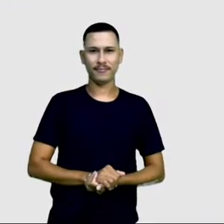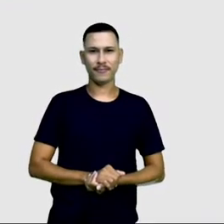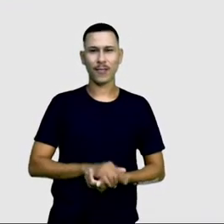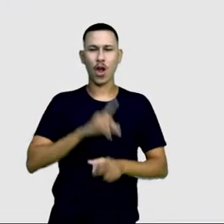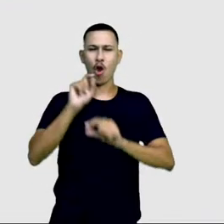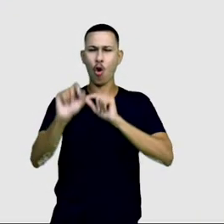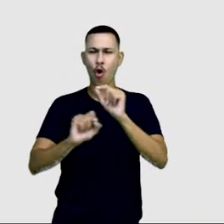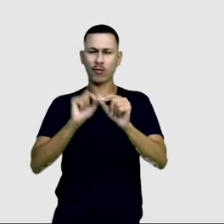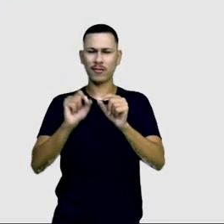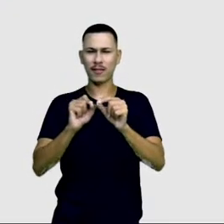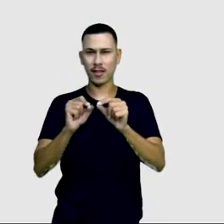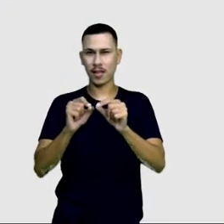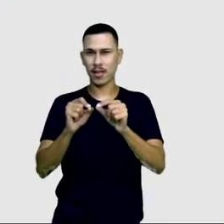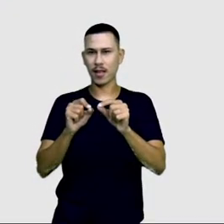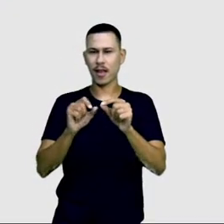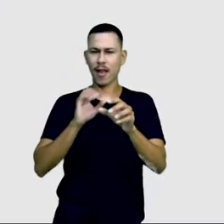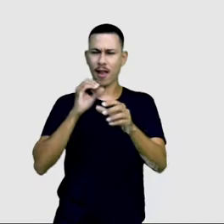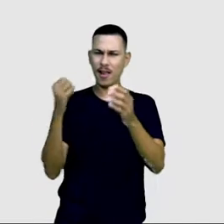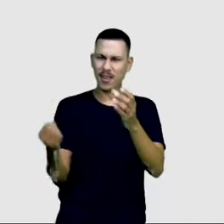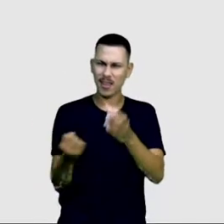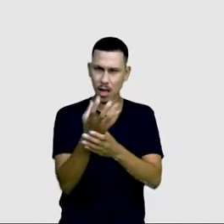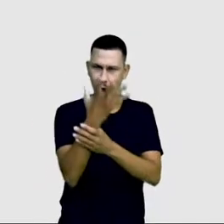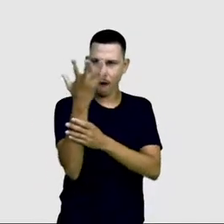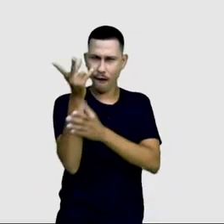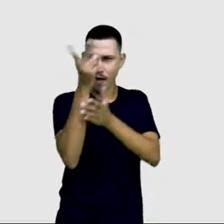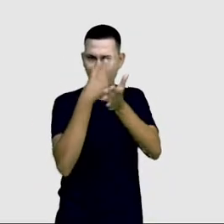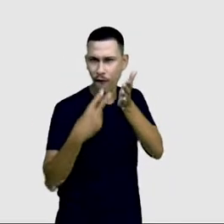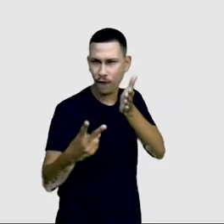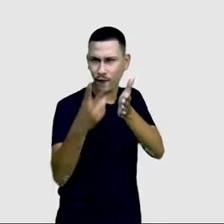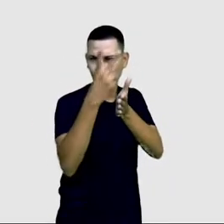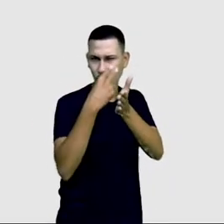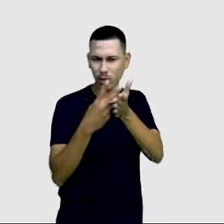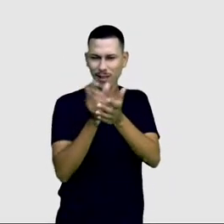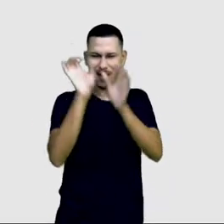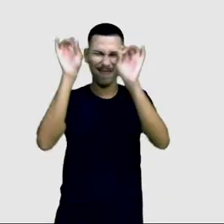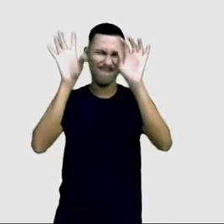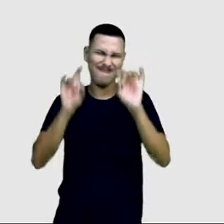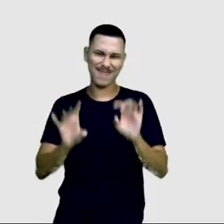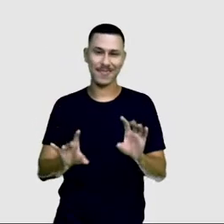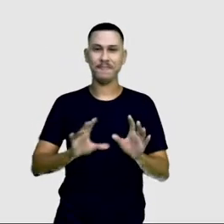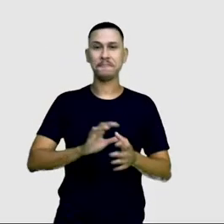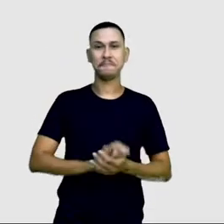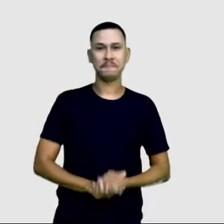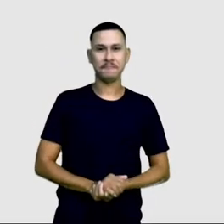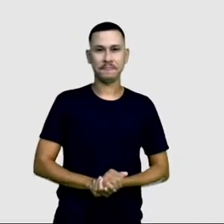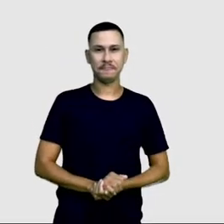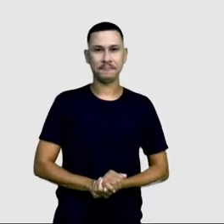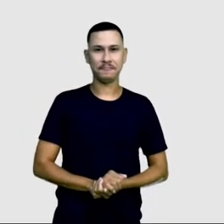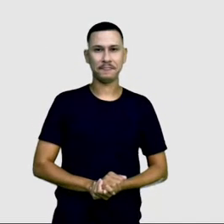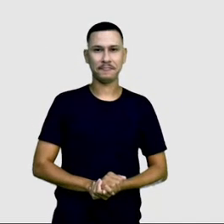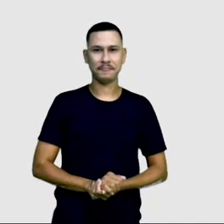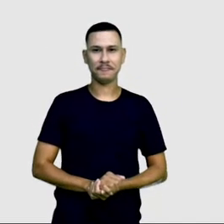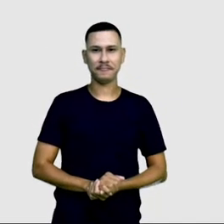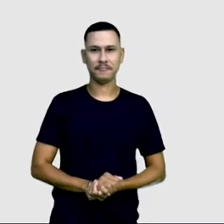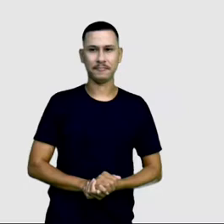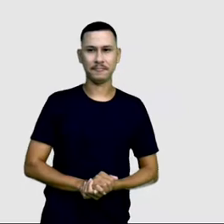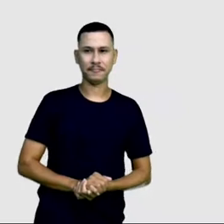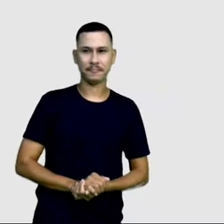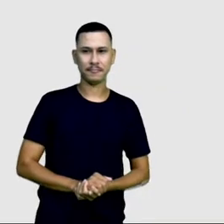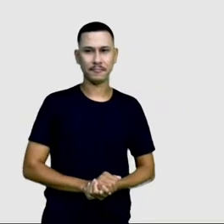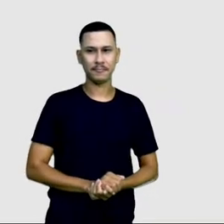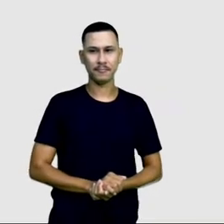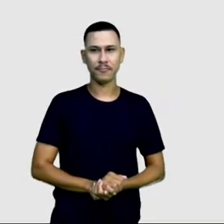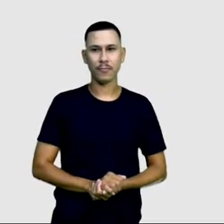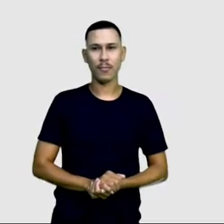é que faz, né, com que essa figura seja super especial. Tá certo? Nesse caso